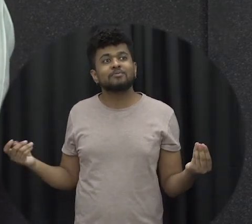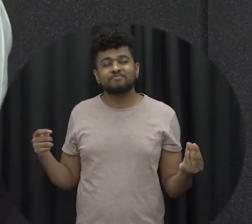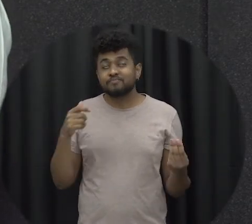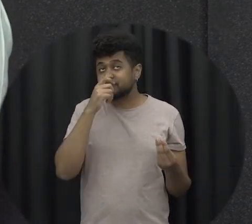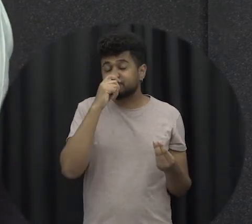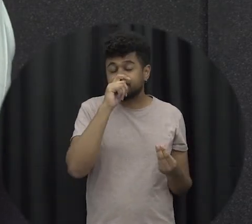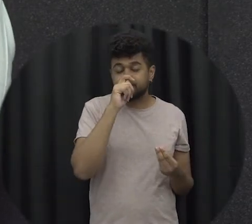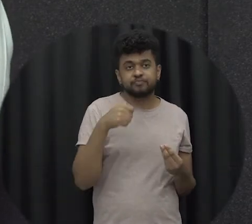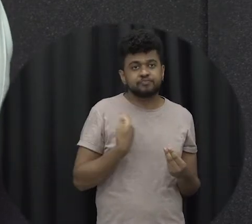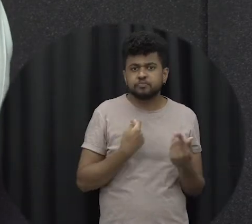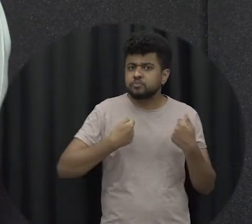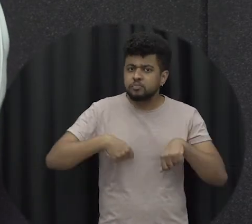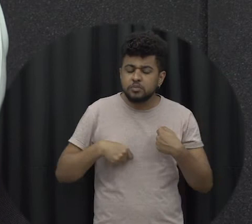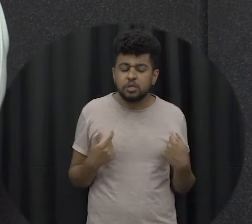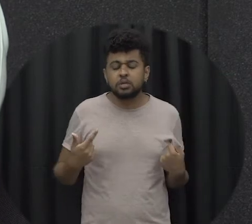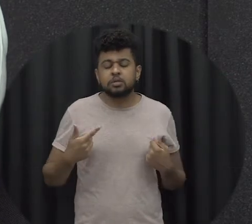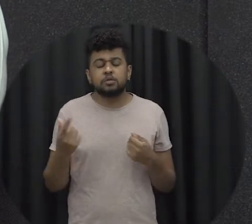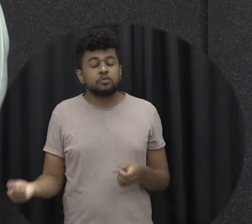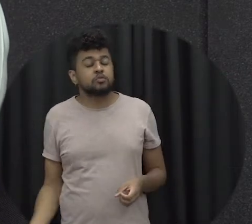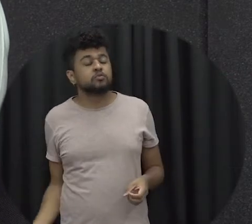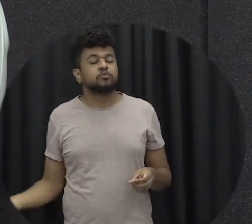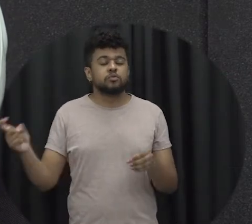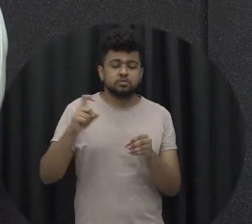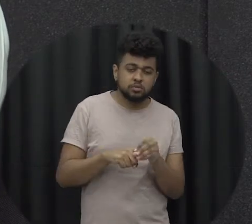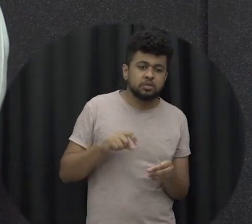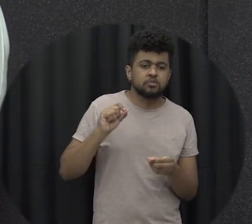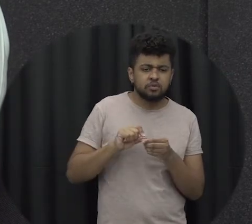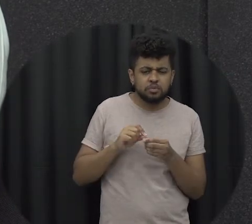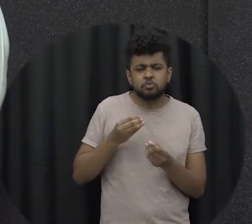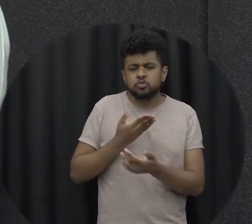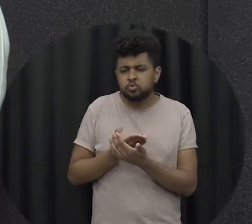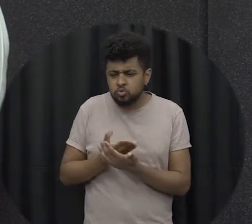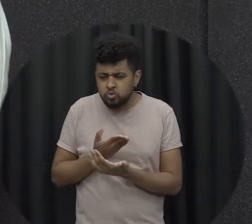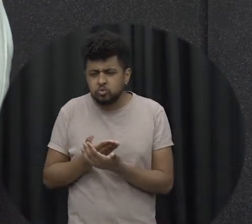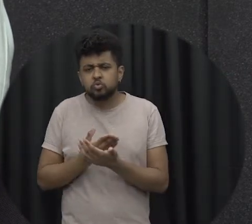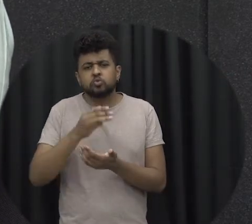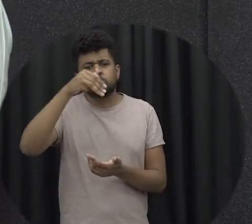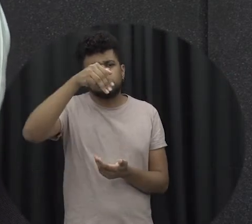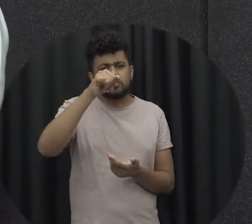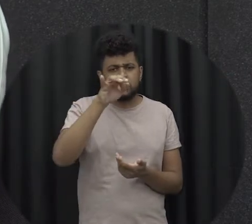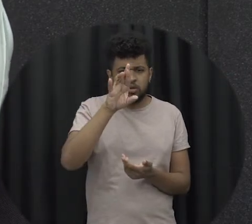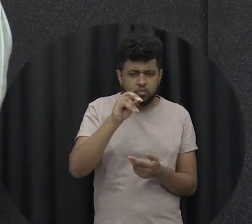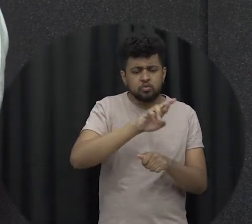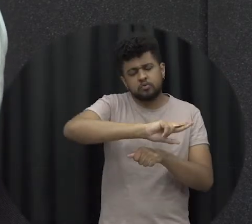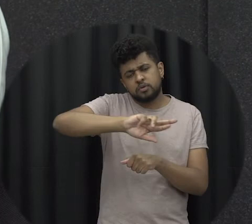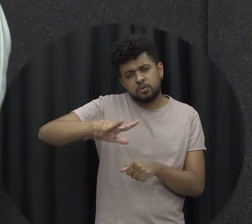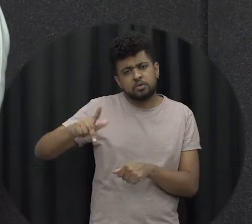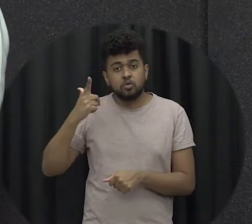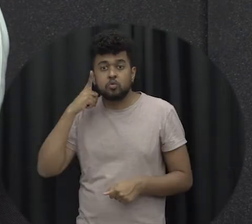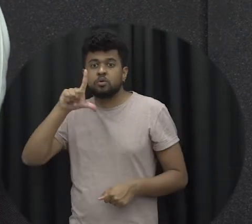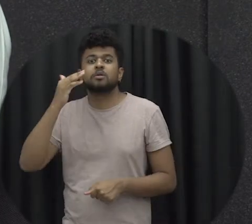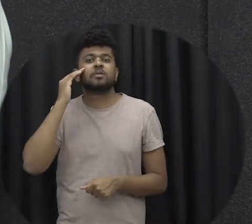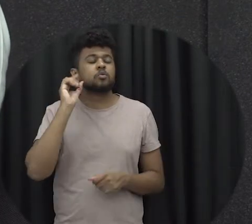gente teria que voltar e fazer muito estudo de biodiversidade para conseguir entender quem